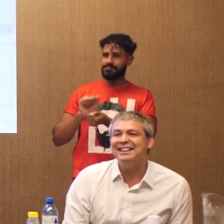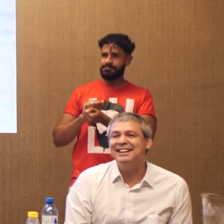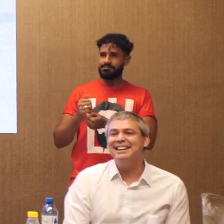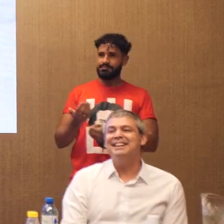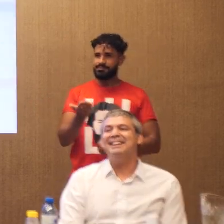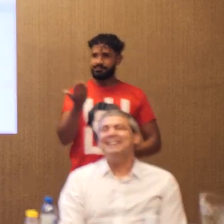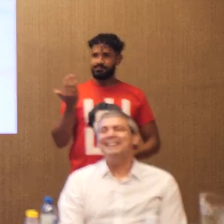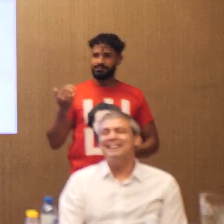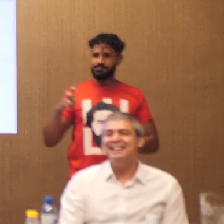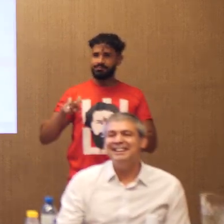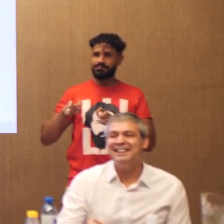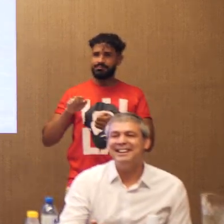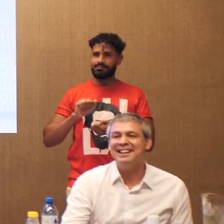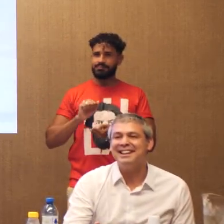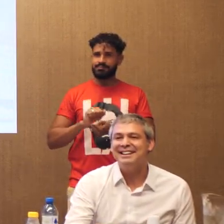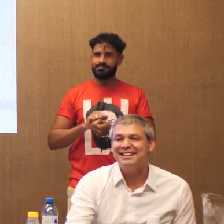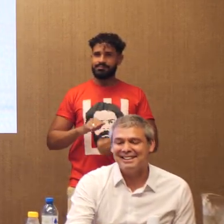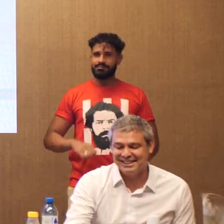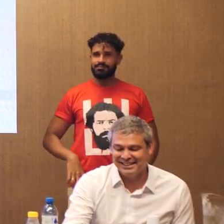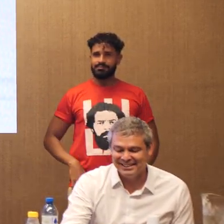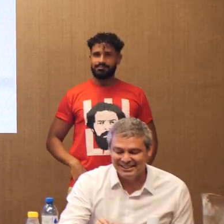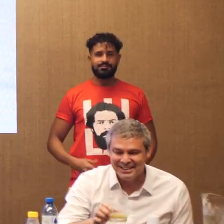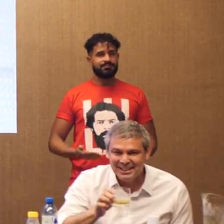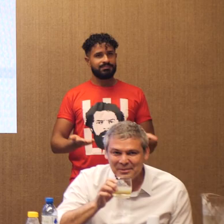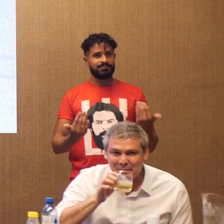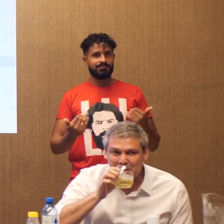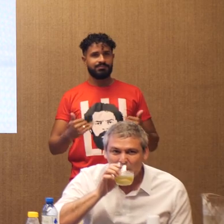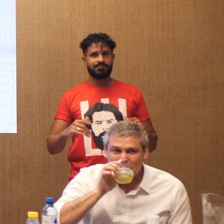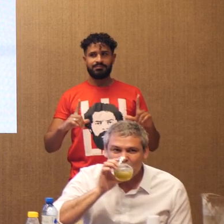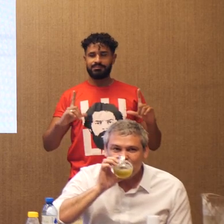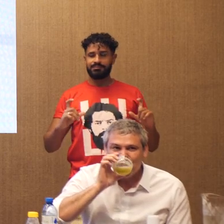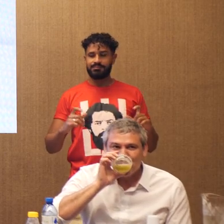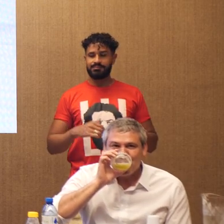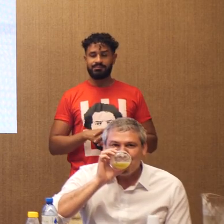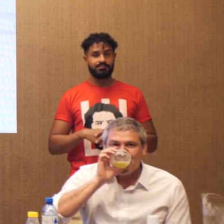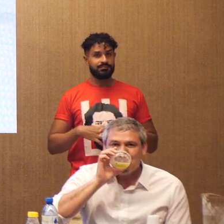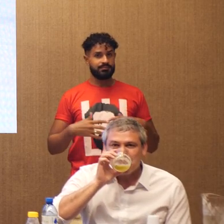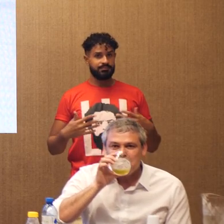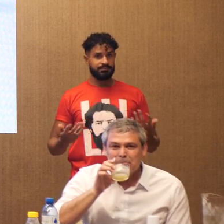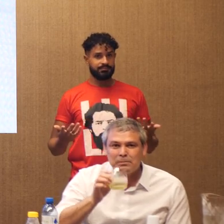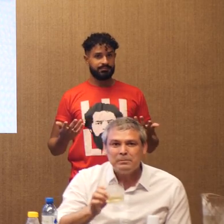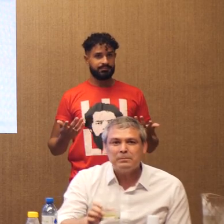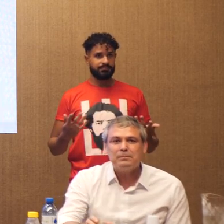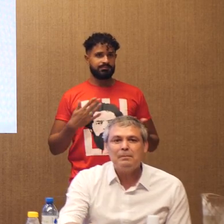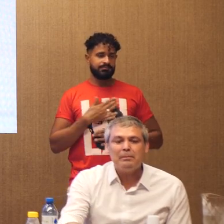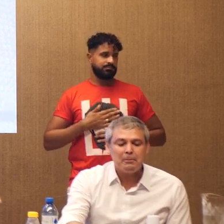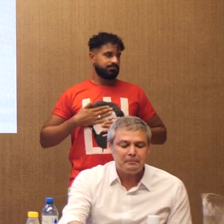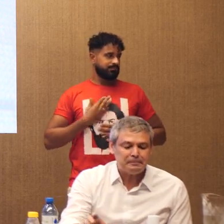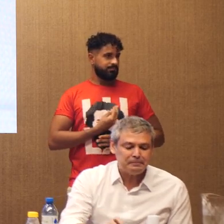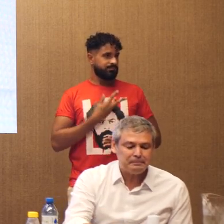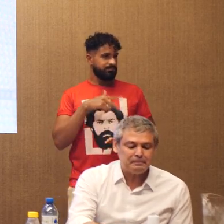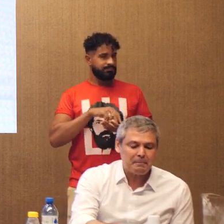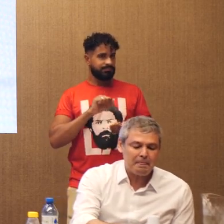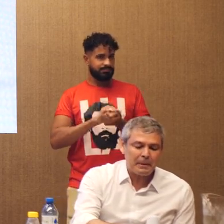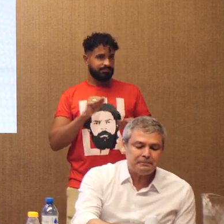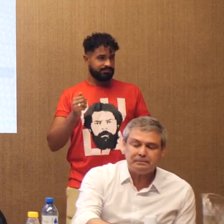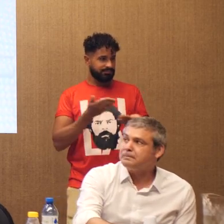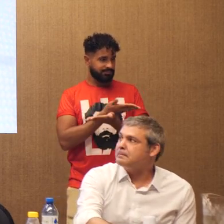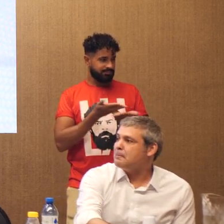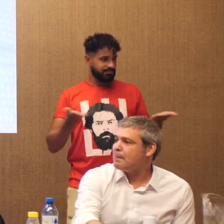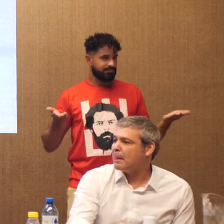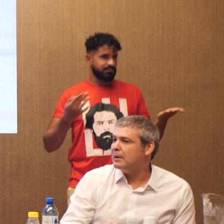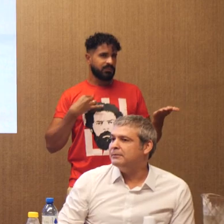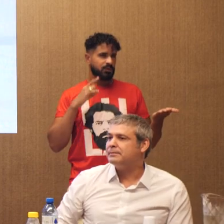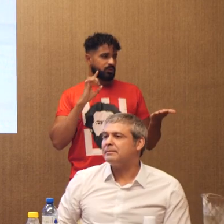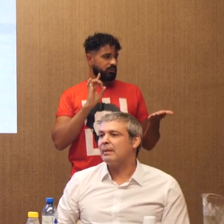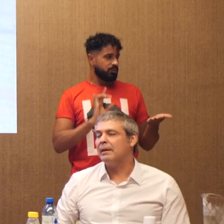Vem cá, Meneghel, senta aqui. Bora lá fazer essa foto. Gente, para mim é um prazer muito grande estar aqui com vocês. Eu peguei